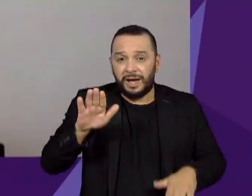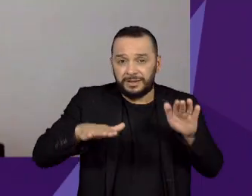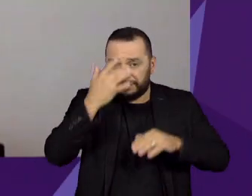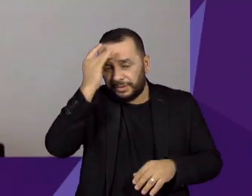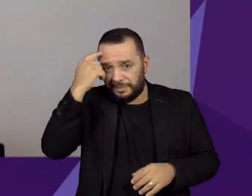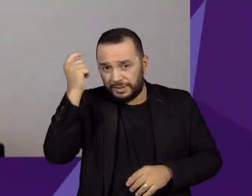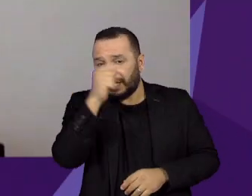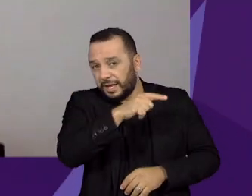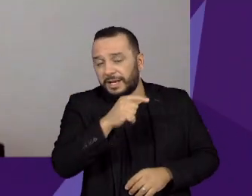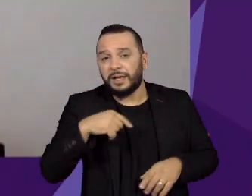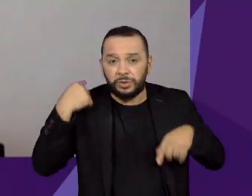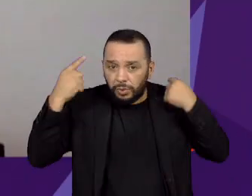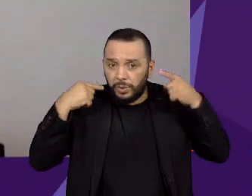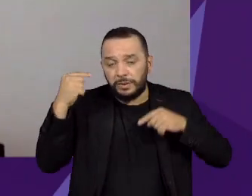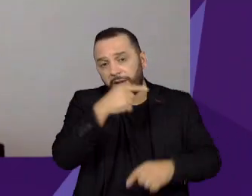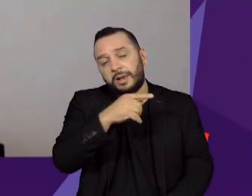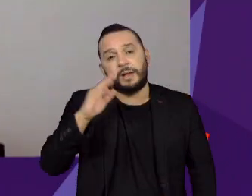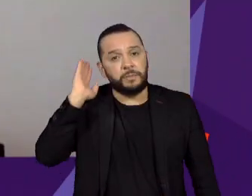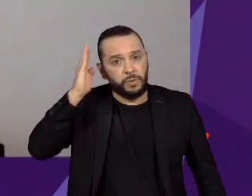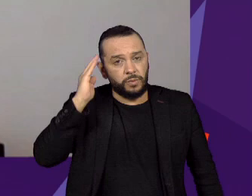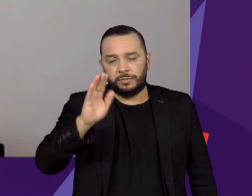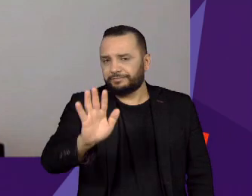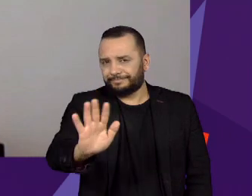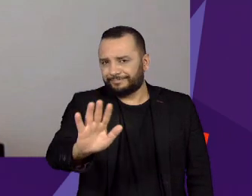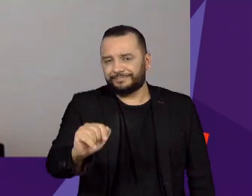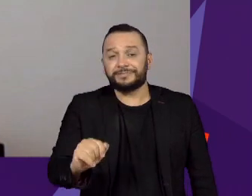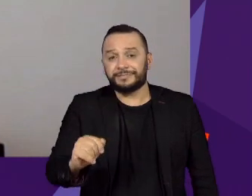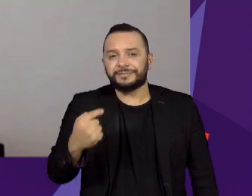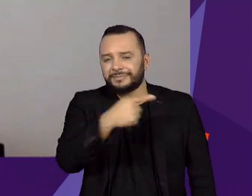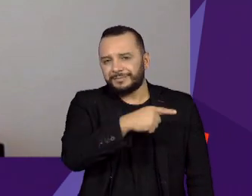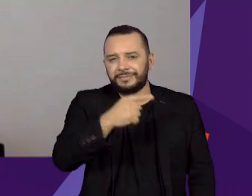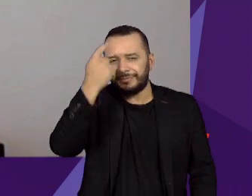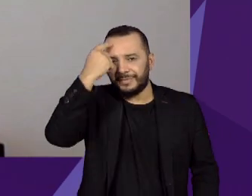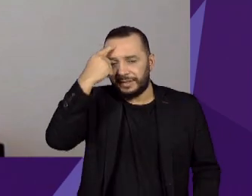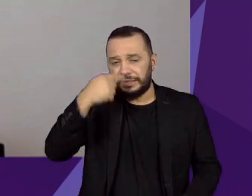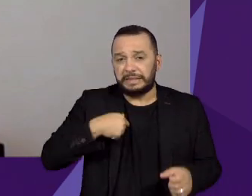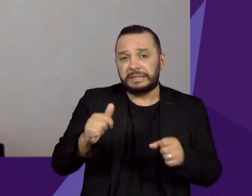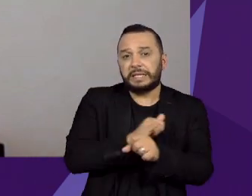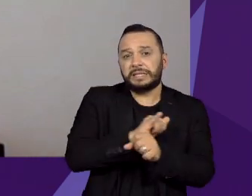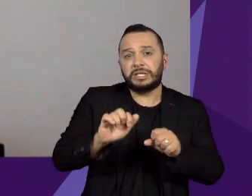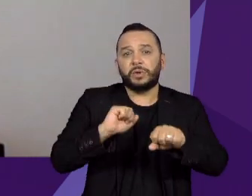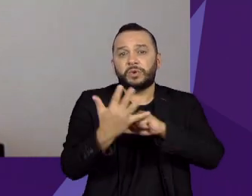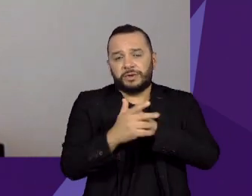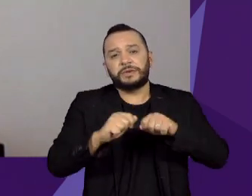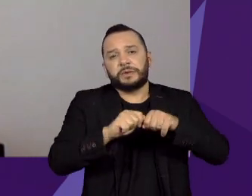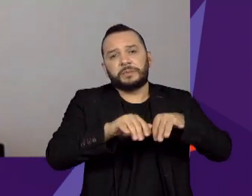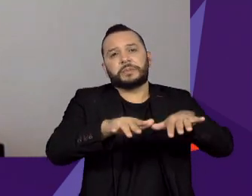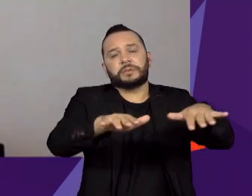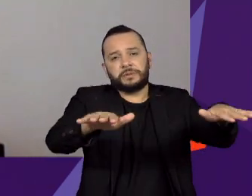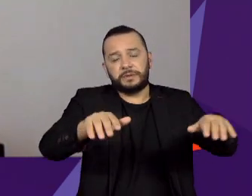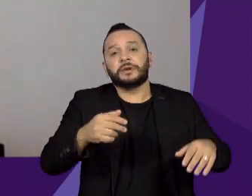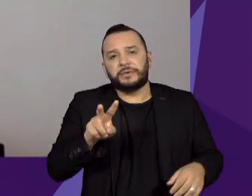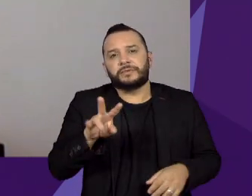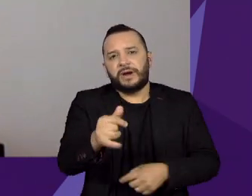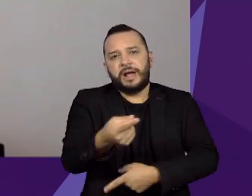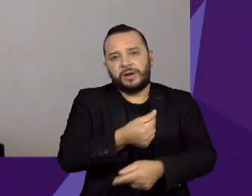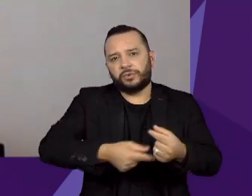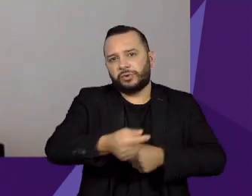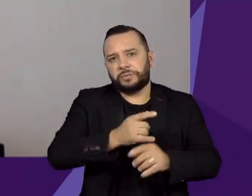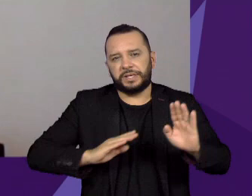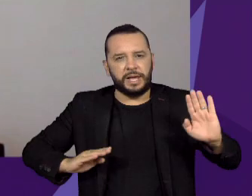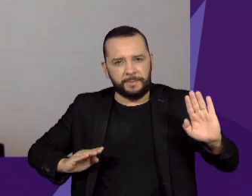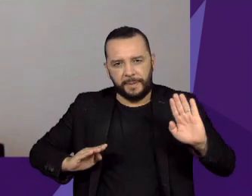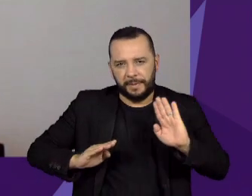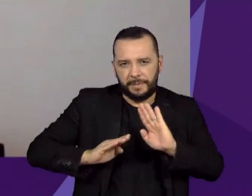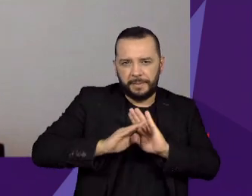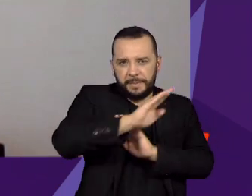ele fez um cálculo político de jogar no pós-pandemia, onde você vai ter crescimento econômico, a própria retomada, abre o